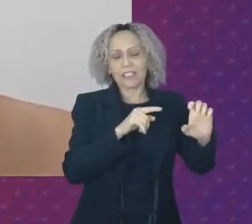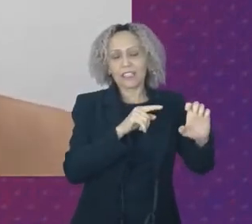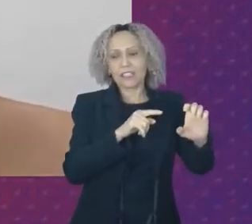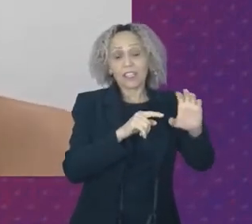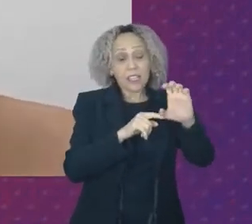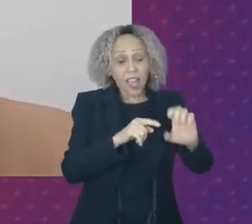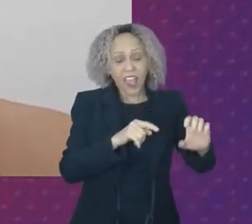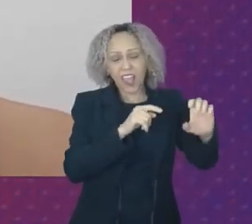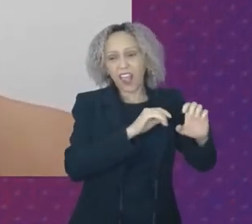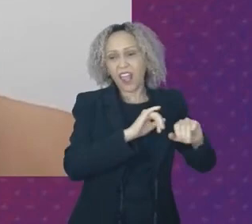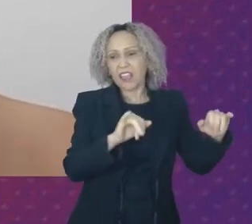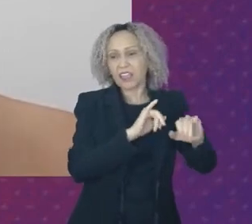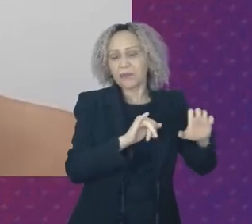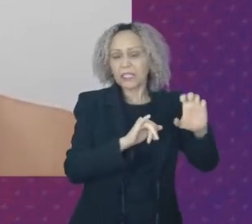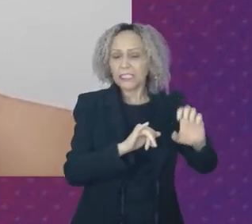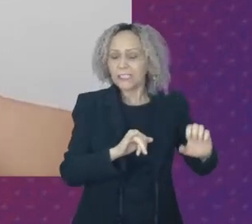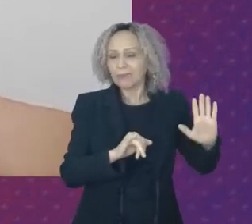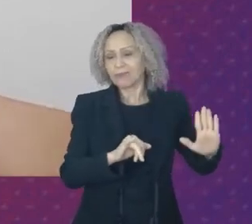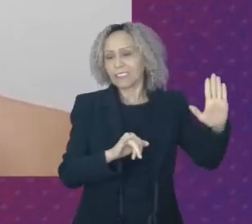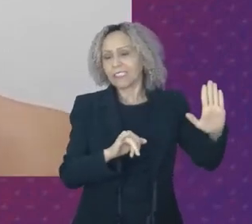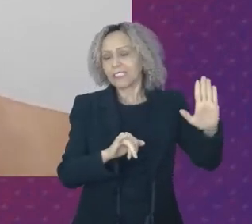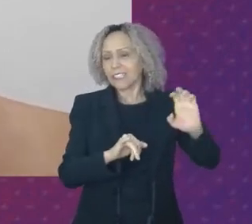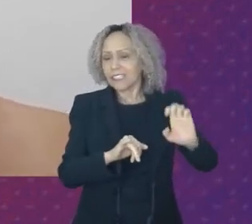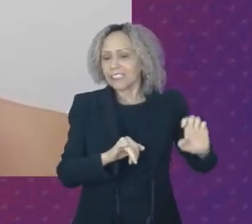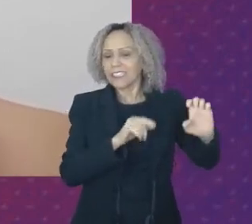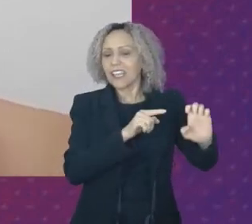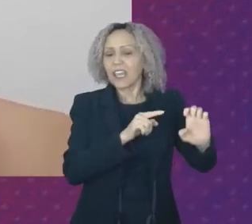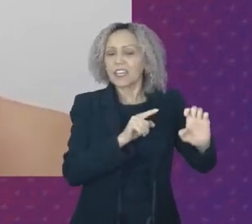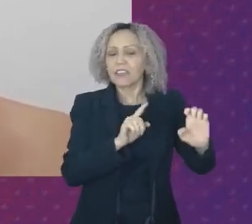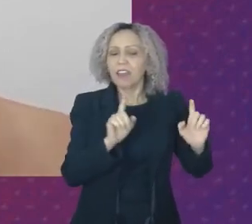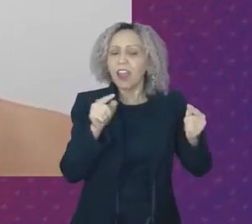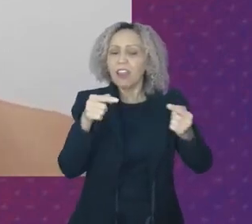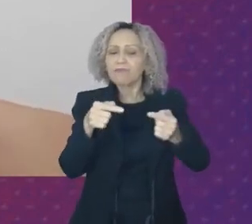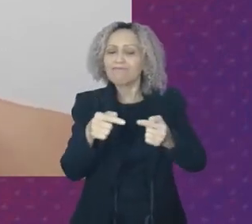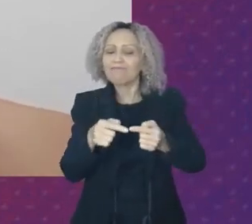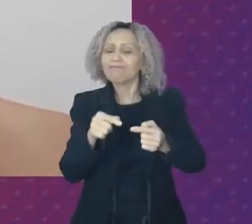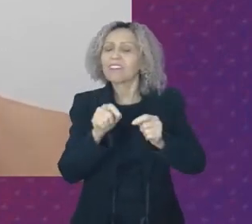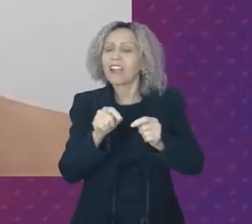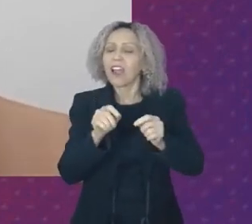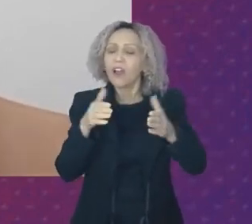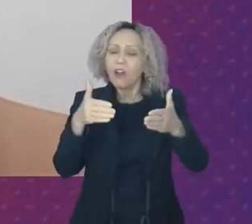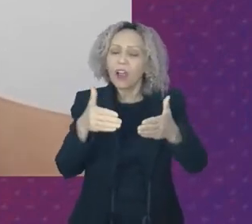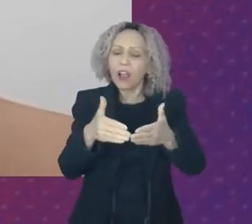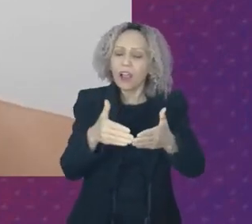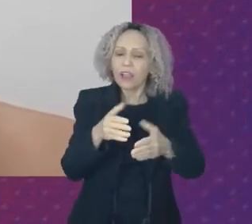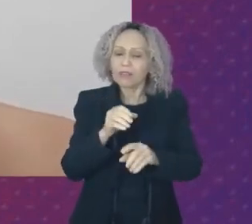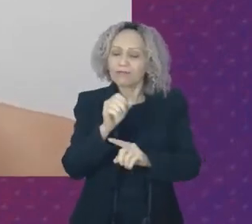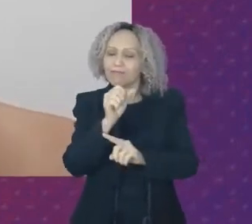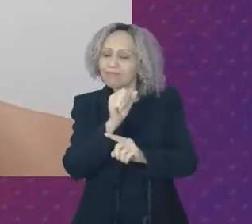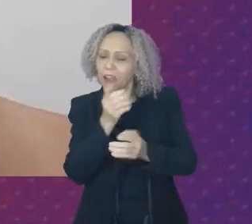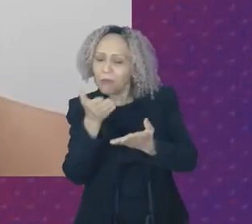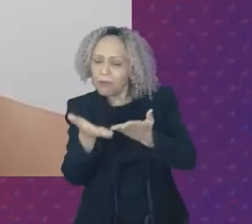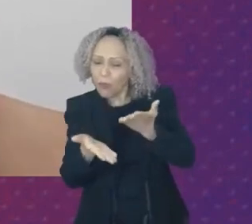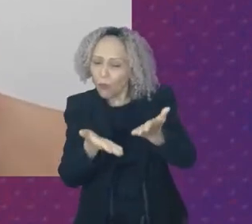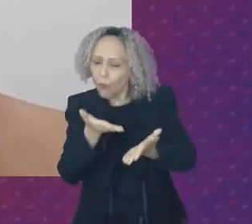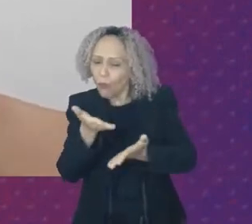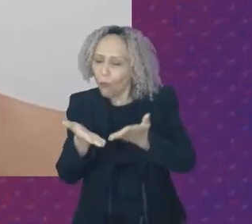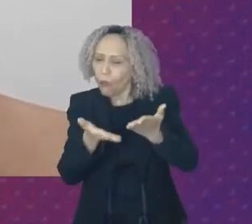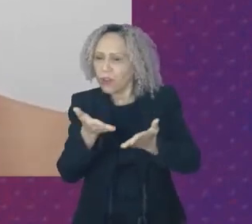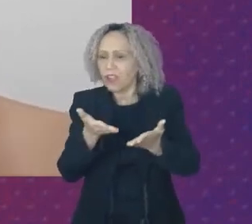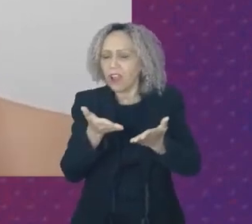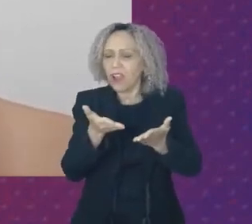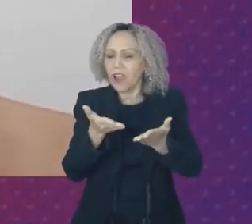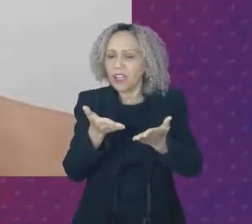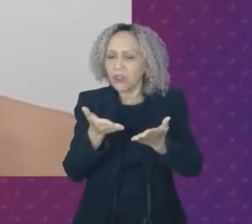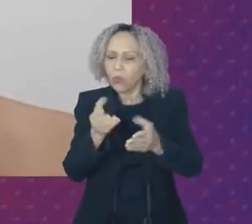esse olhar direcionado para o social, para o cuidado, para o acolhimento. E aí, chegando aqui